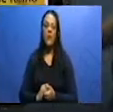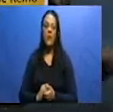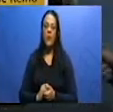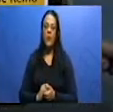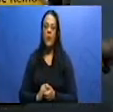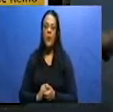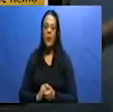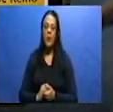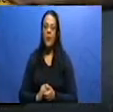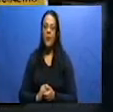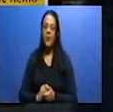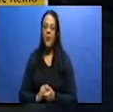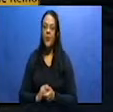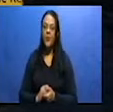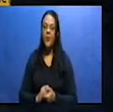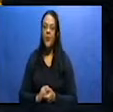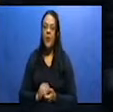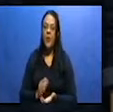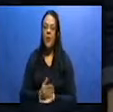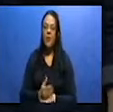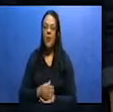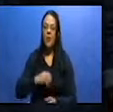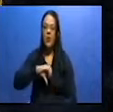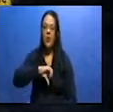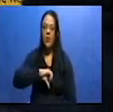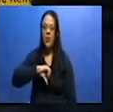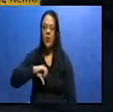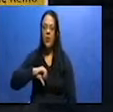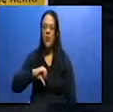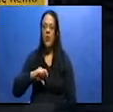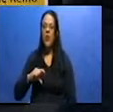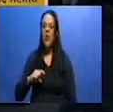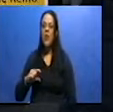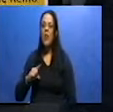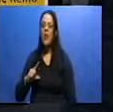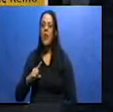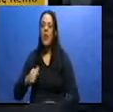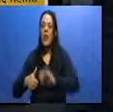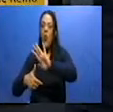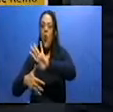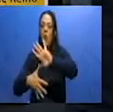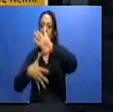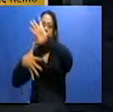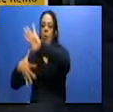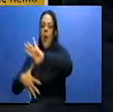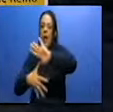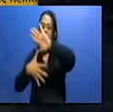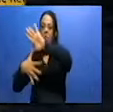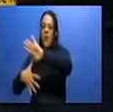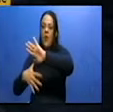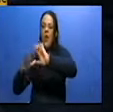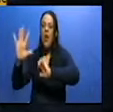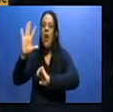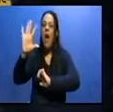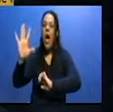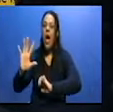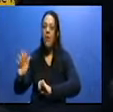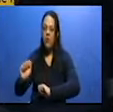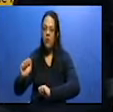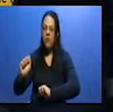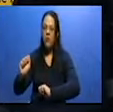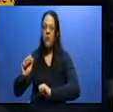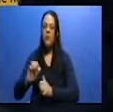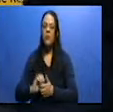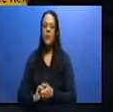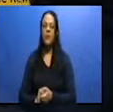Nessa página 99, vocês têm o mapa do continente africano